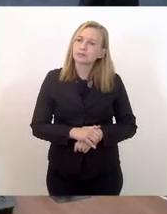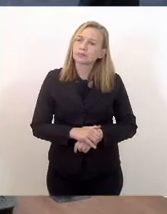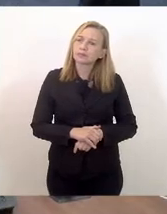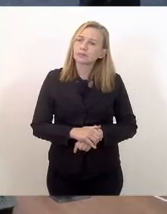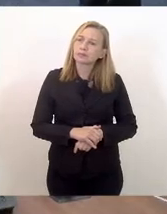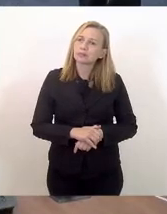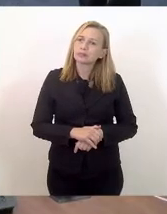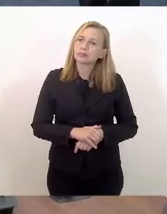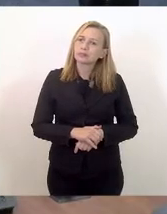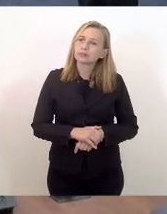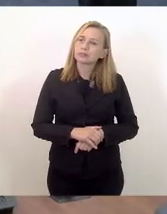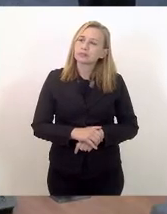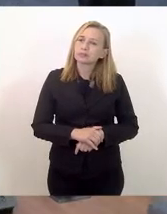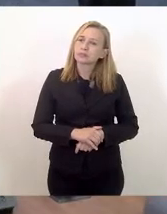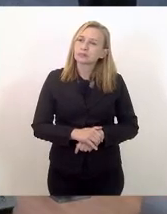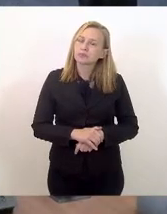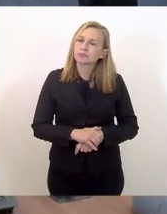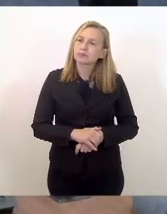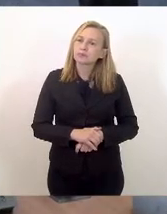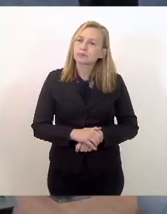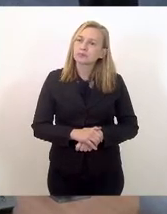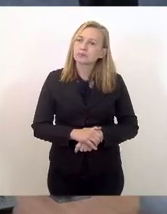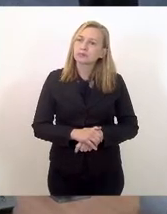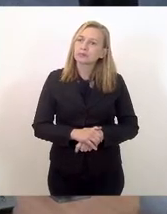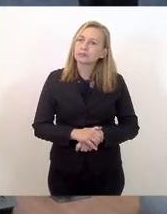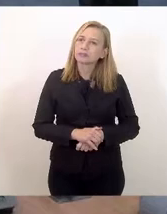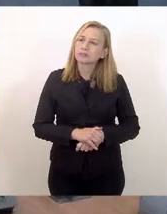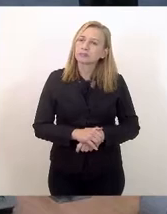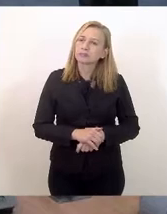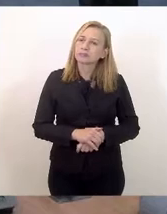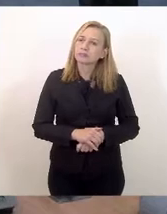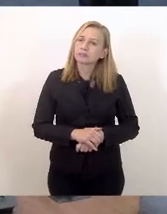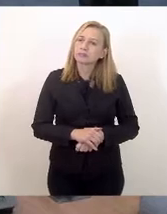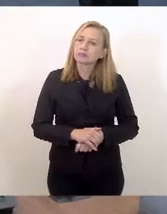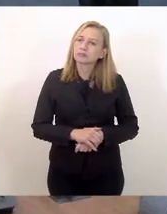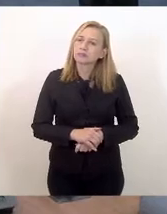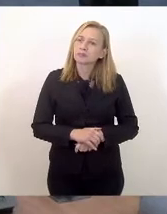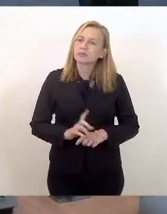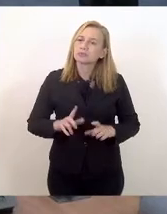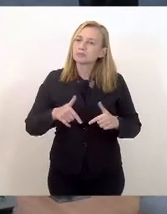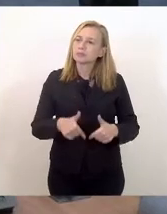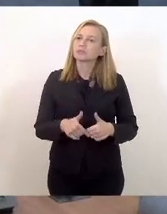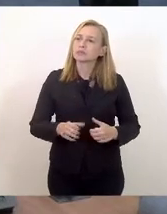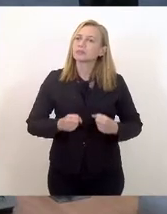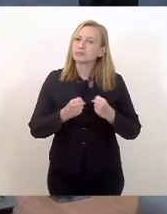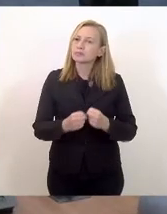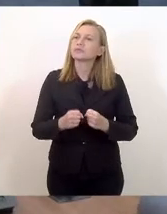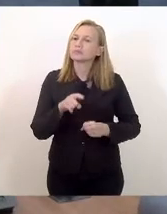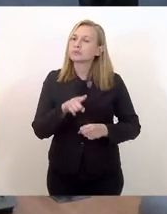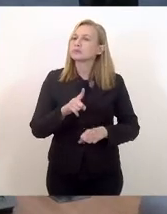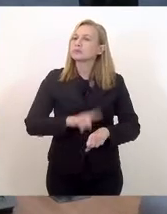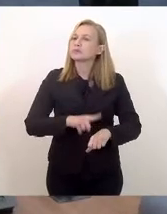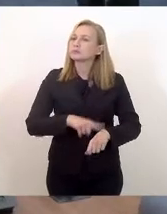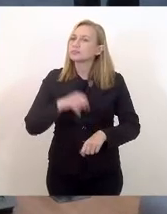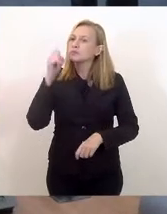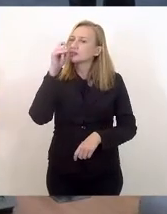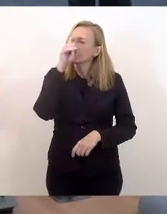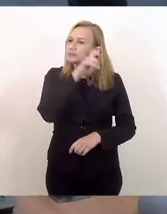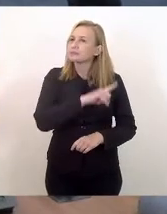itens de cesta básica. Para... pela atuação firme aqui, no momento difícil do Estado do